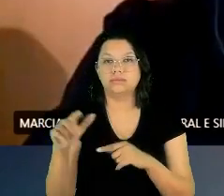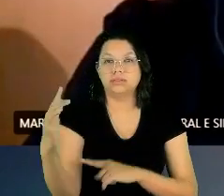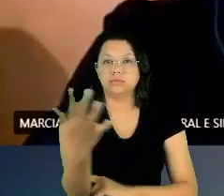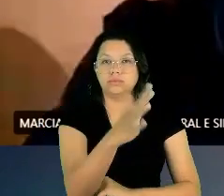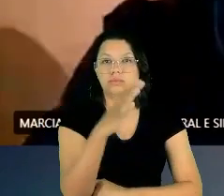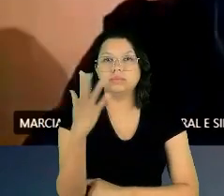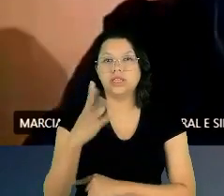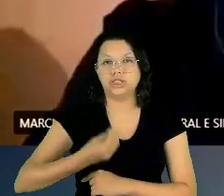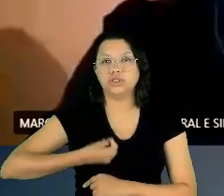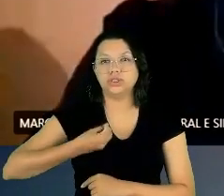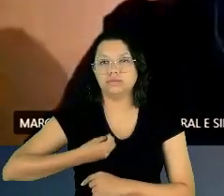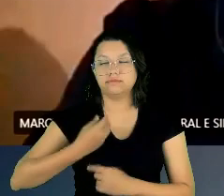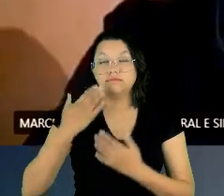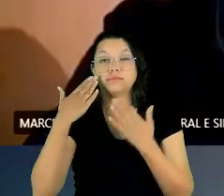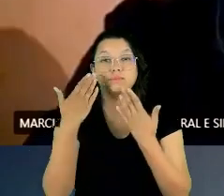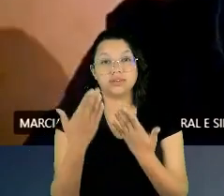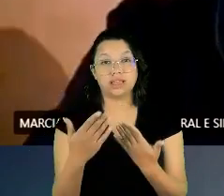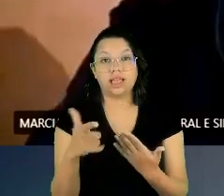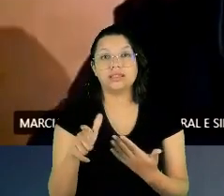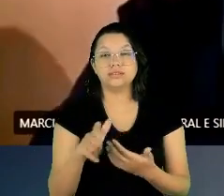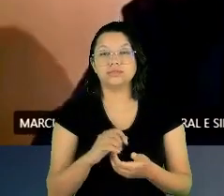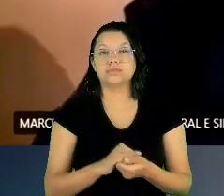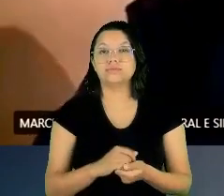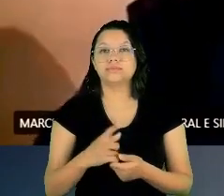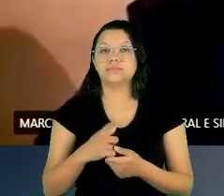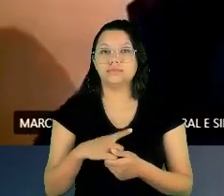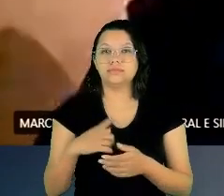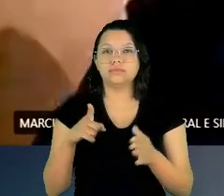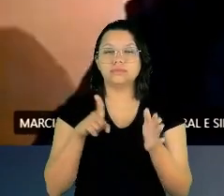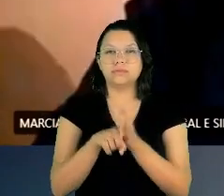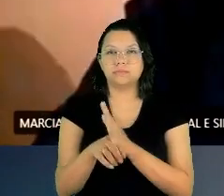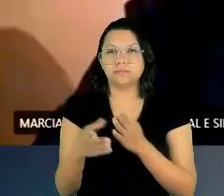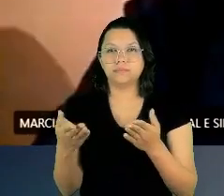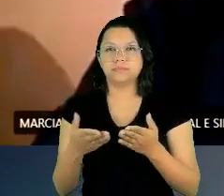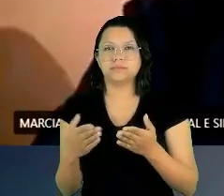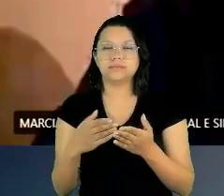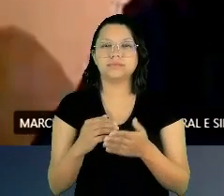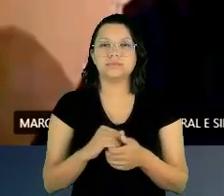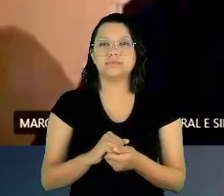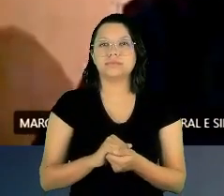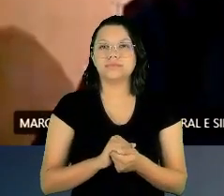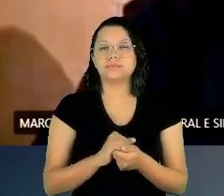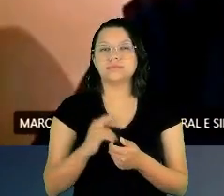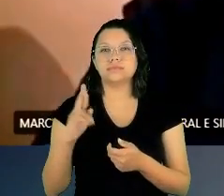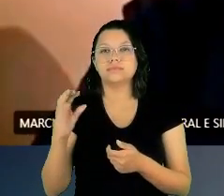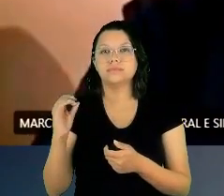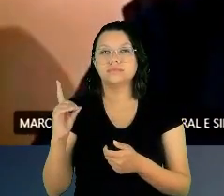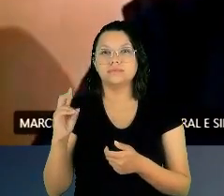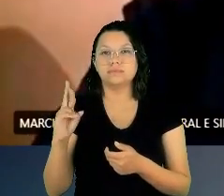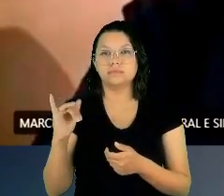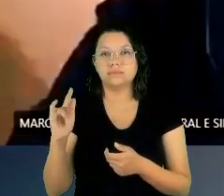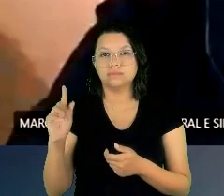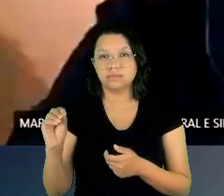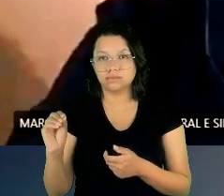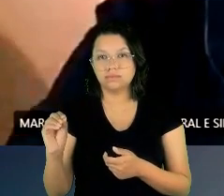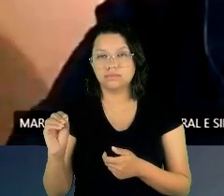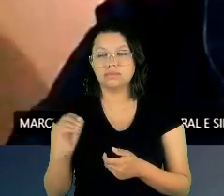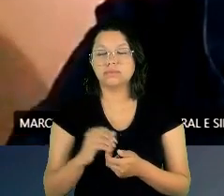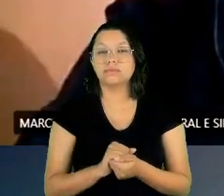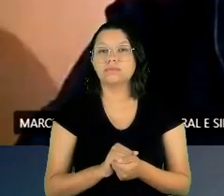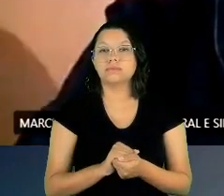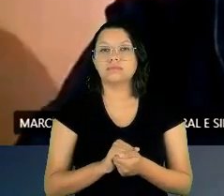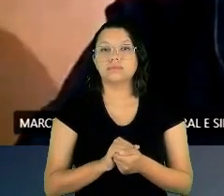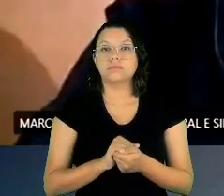interação ambiental. Muito obrigada. Temos uma pergunta agora, a próxima é do Rodrigo